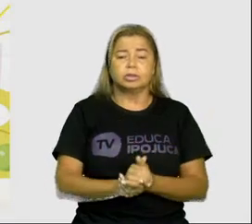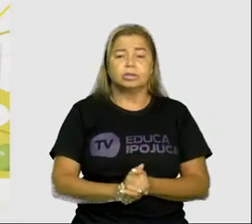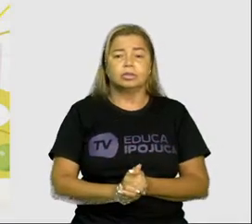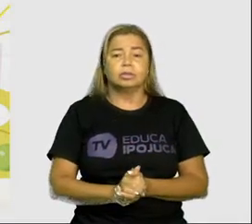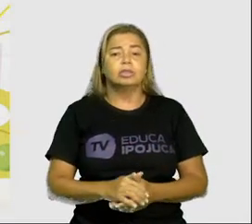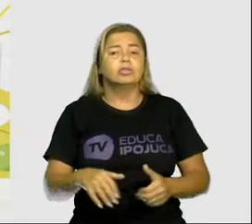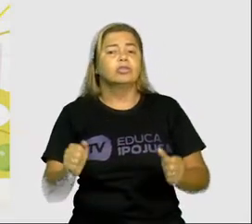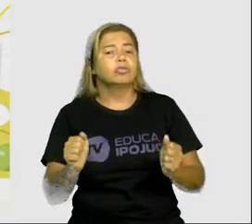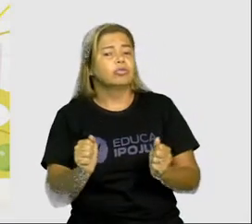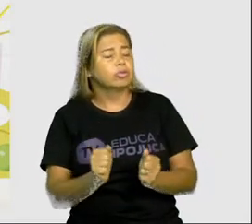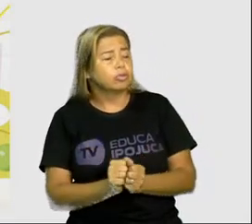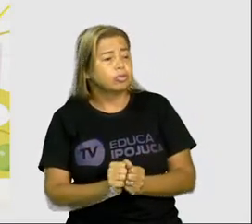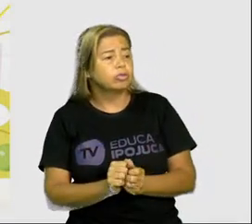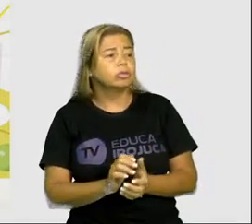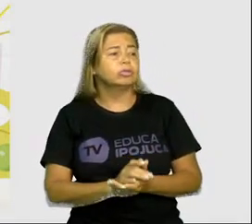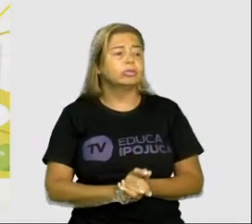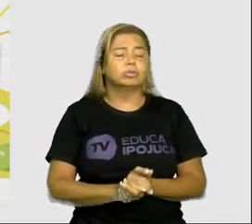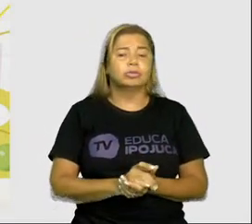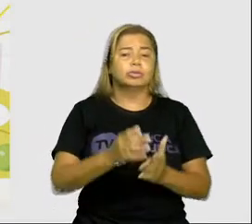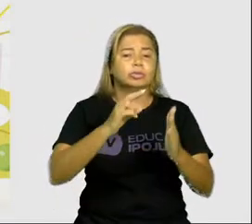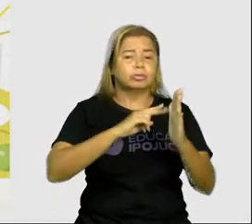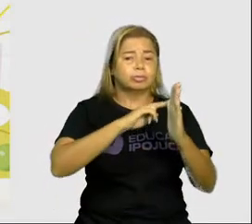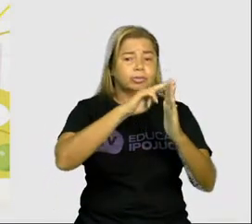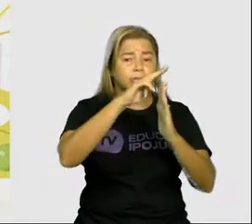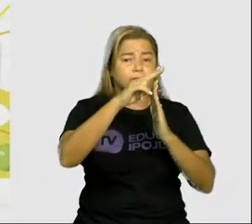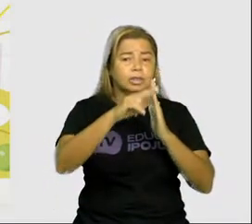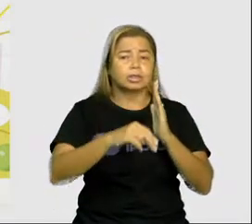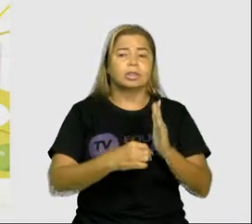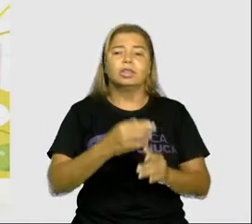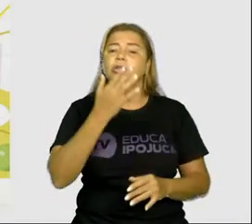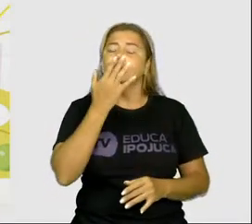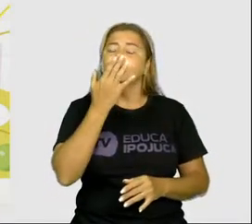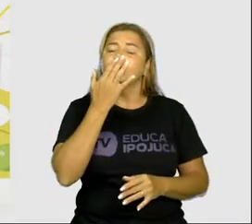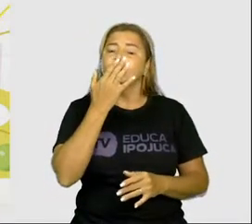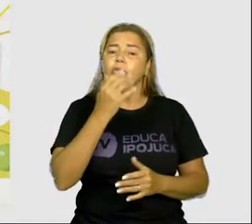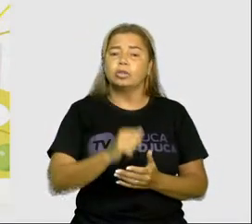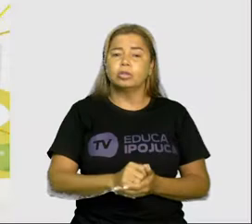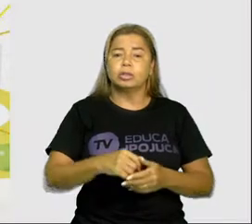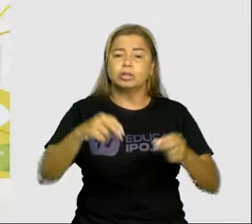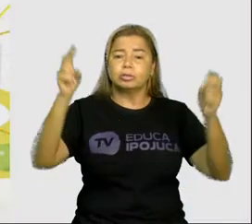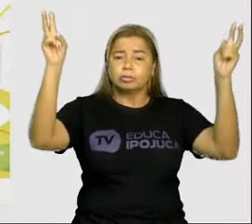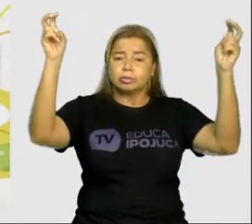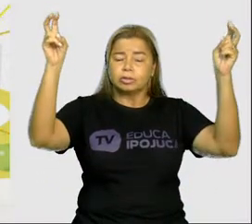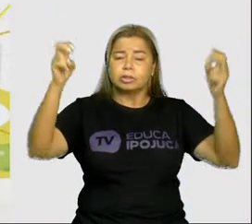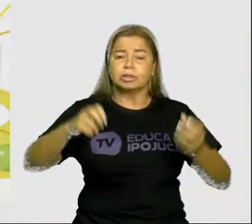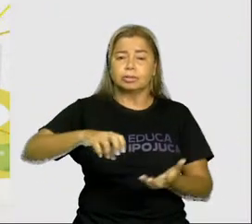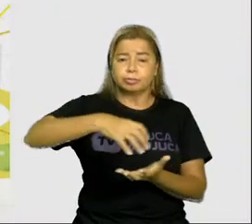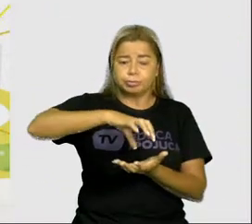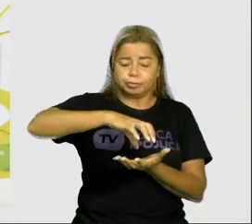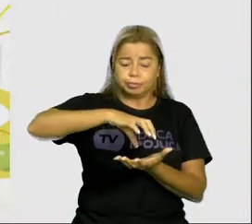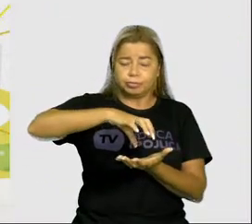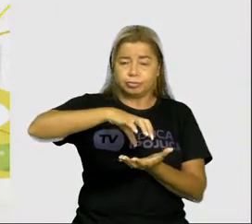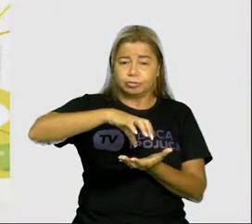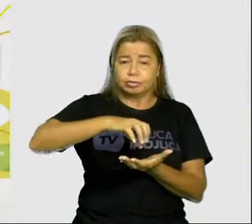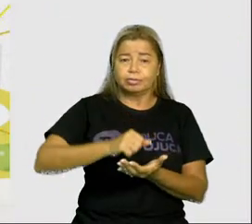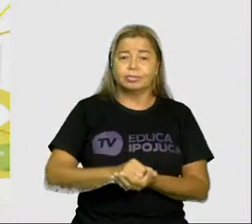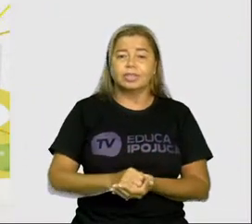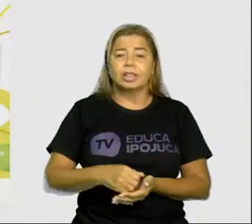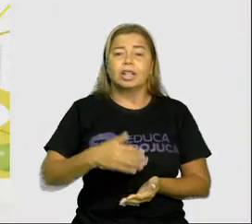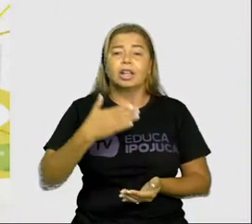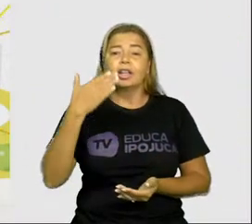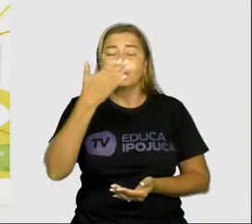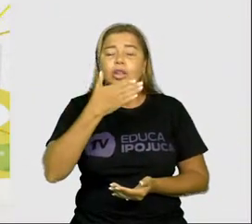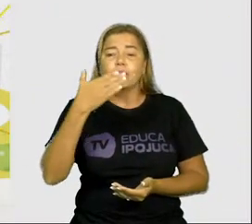ao dinamismo, do desenho, do colorido, e o título, Gelatina, Doce